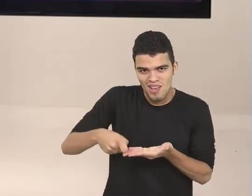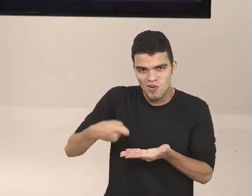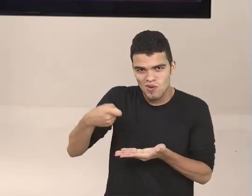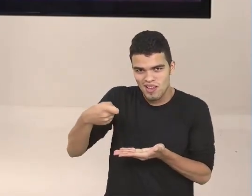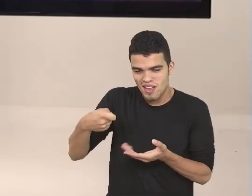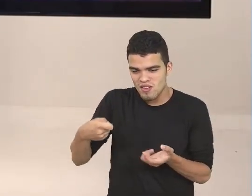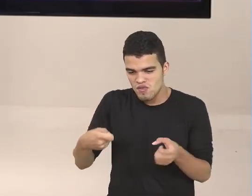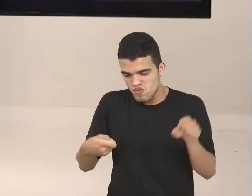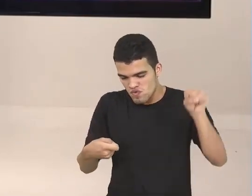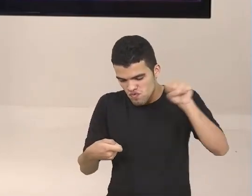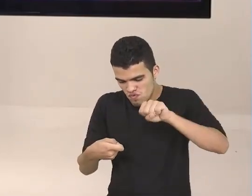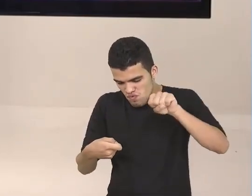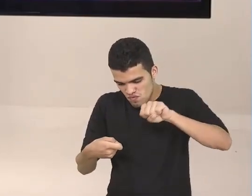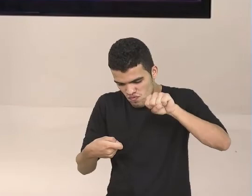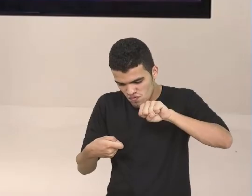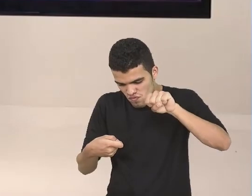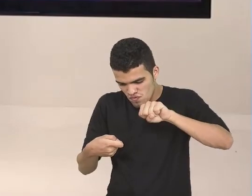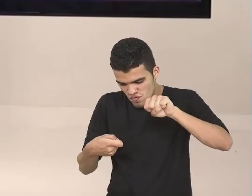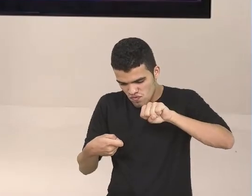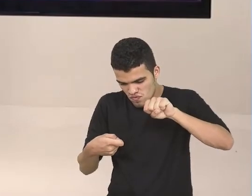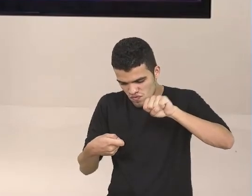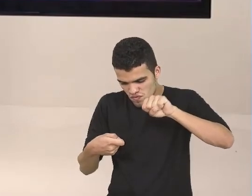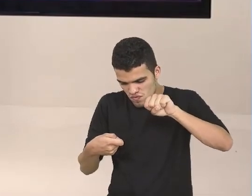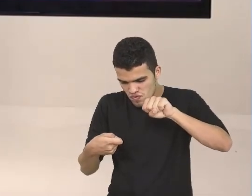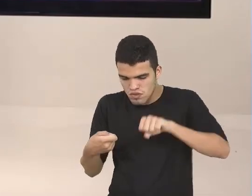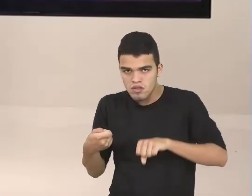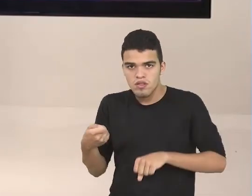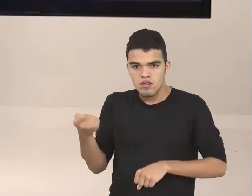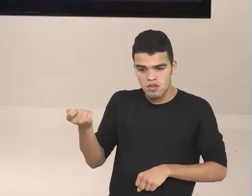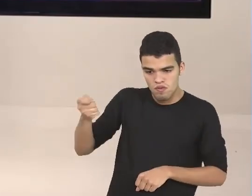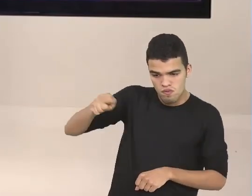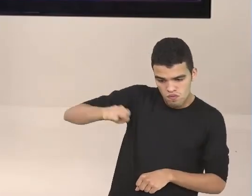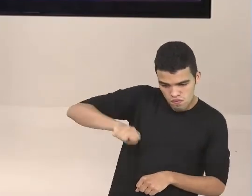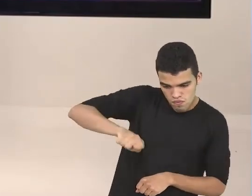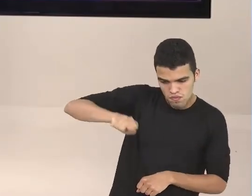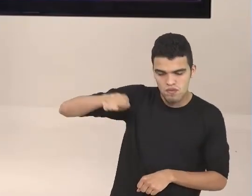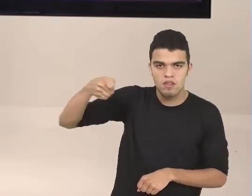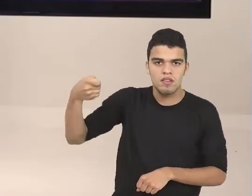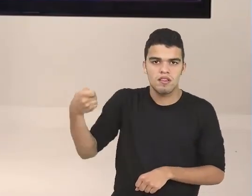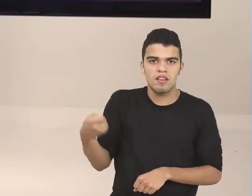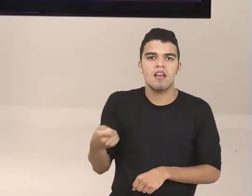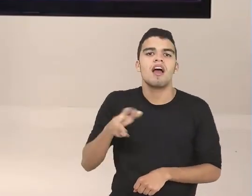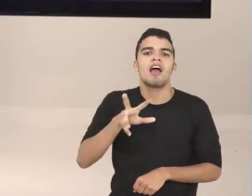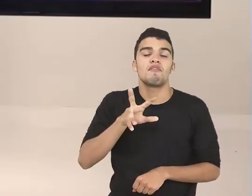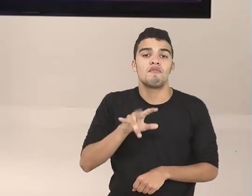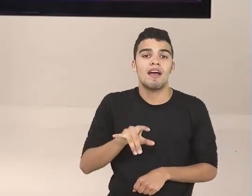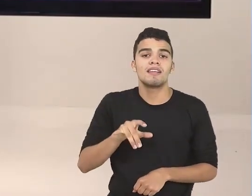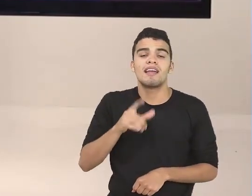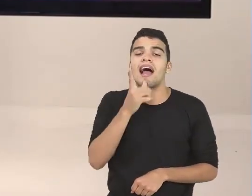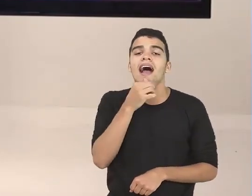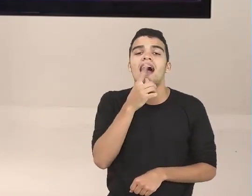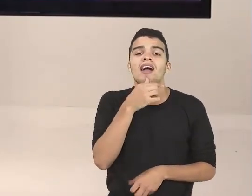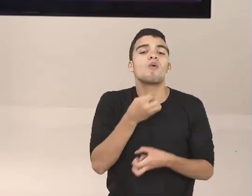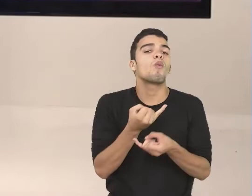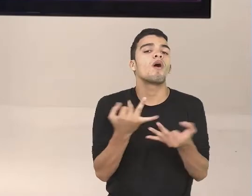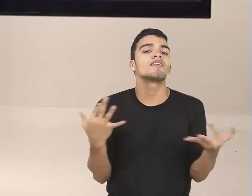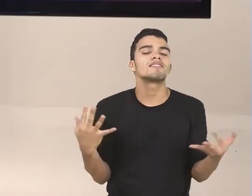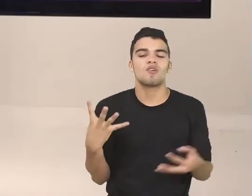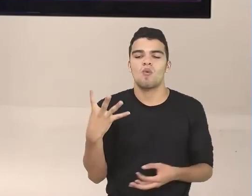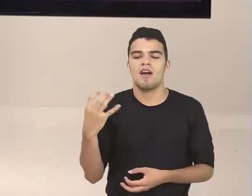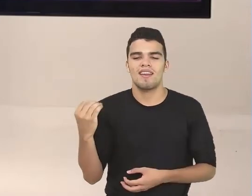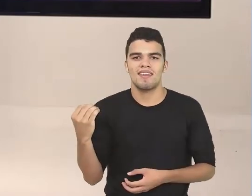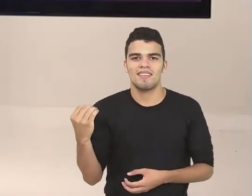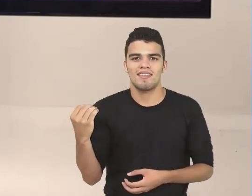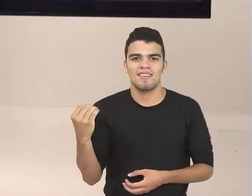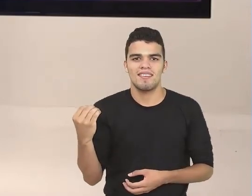40 colheres de água. Tudo bem? Essa é a concentração ideal para você fazer um produto eficiente para que ele